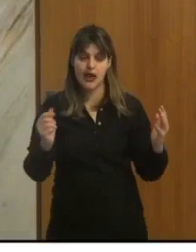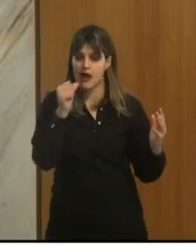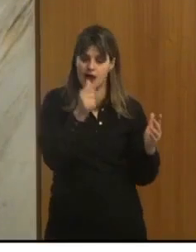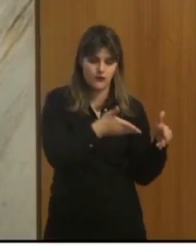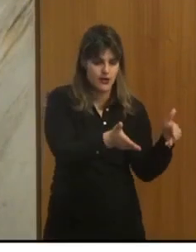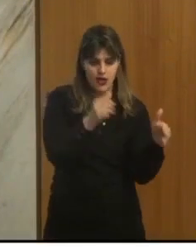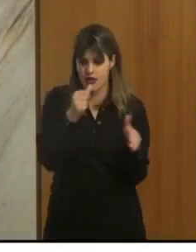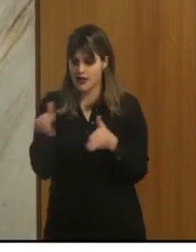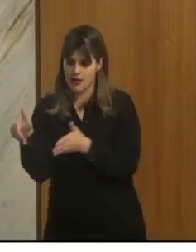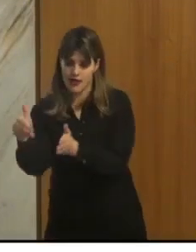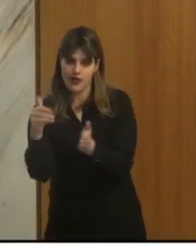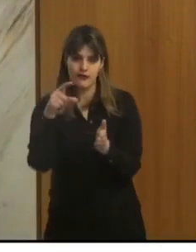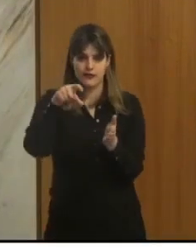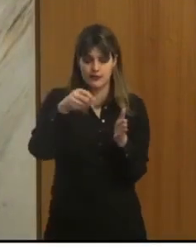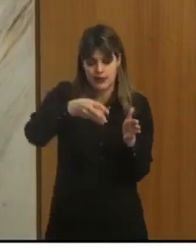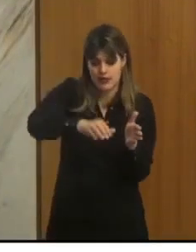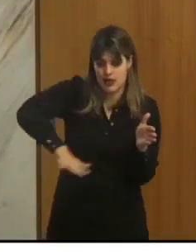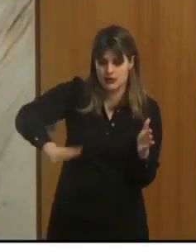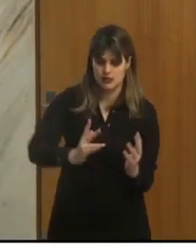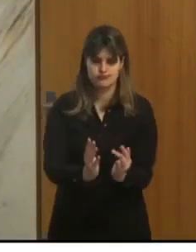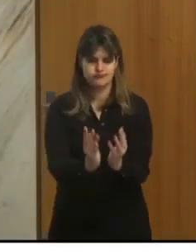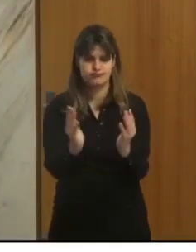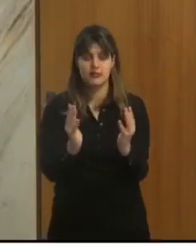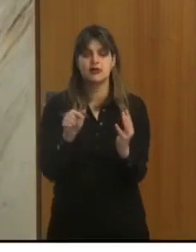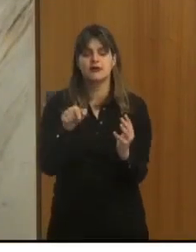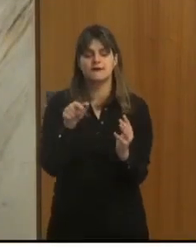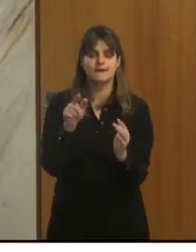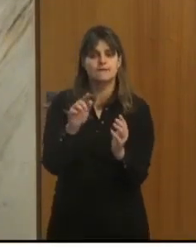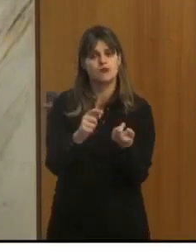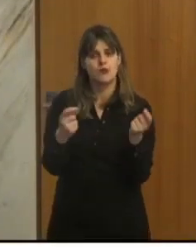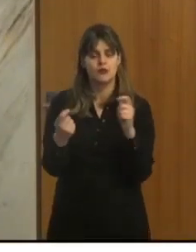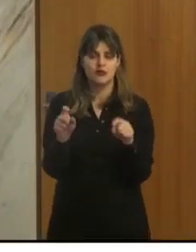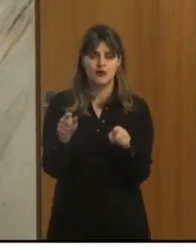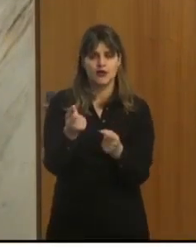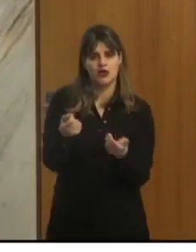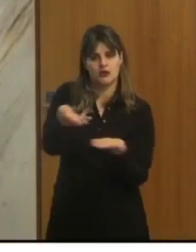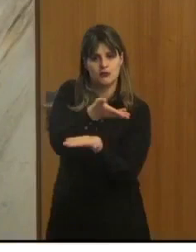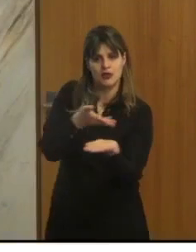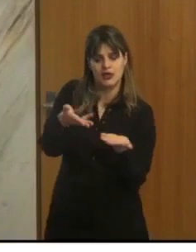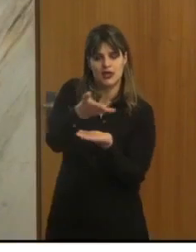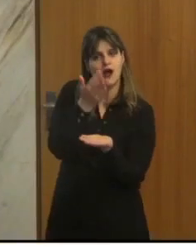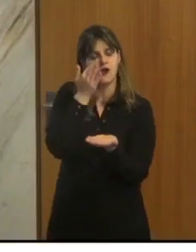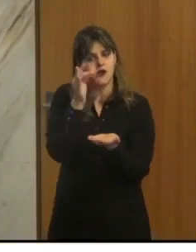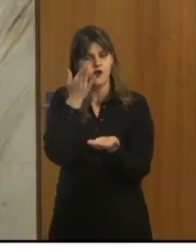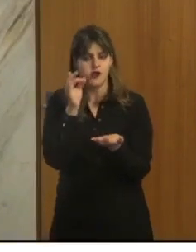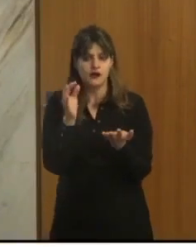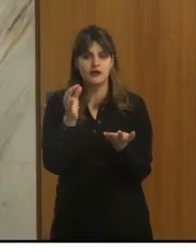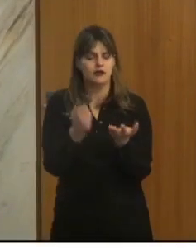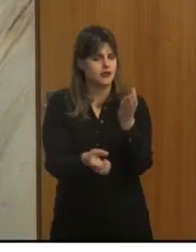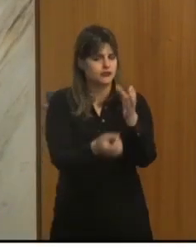água e dos terrenos férteis em economia. E começam a aparecer grandes